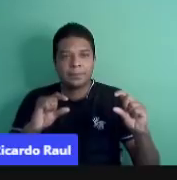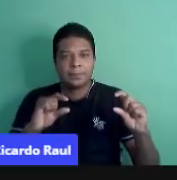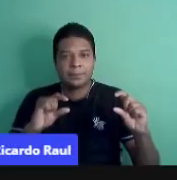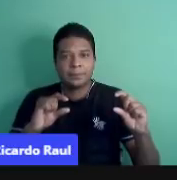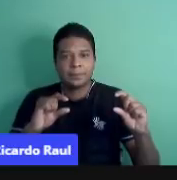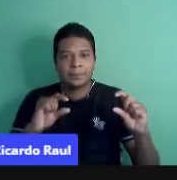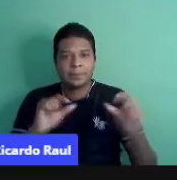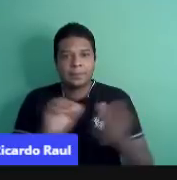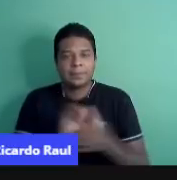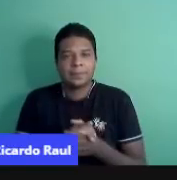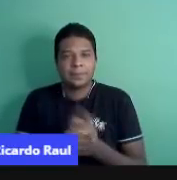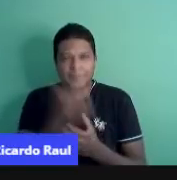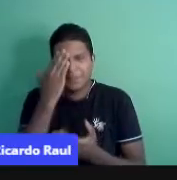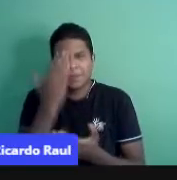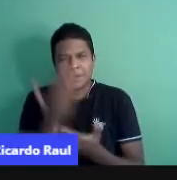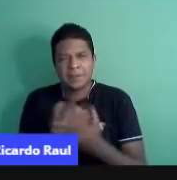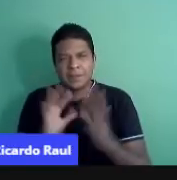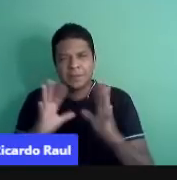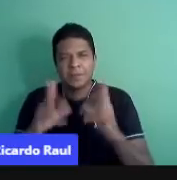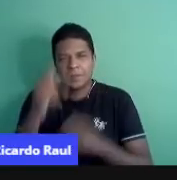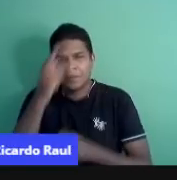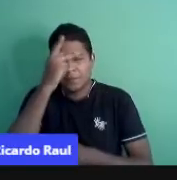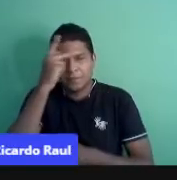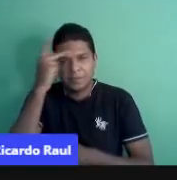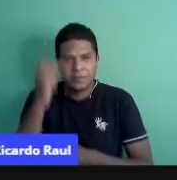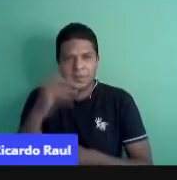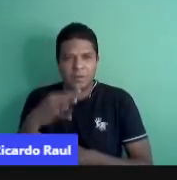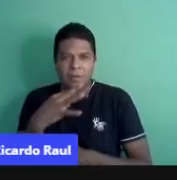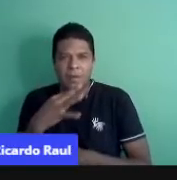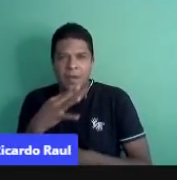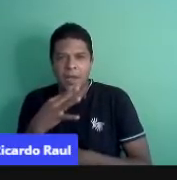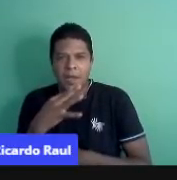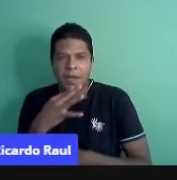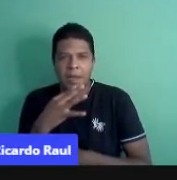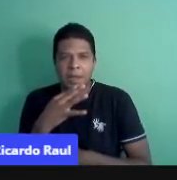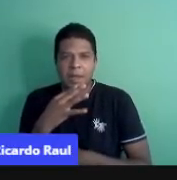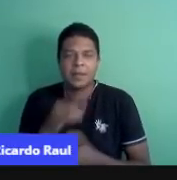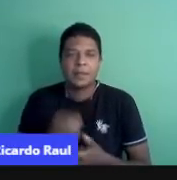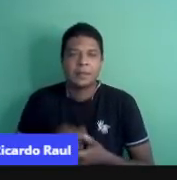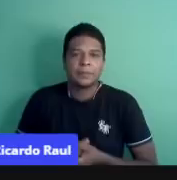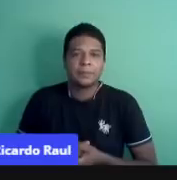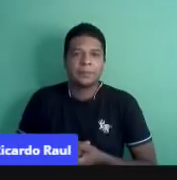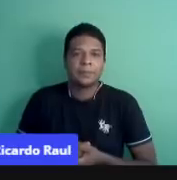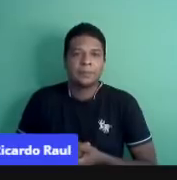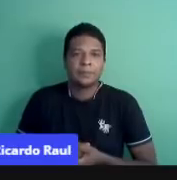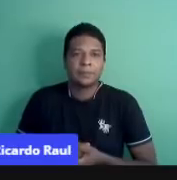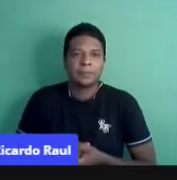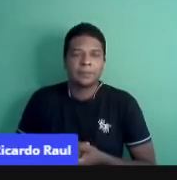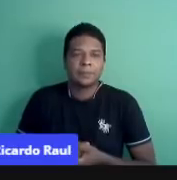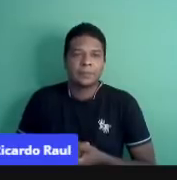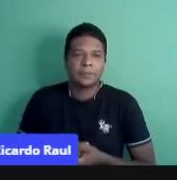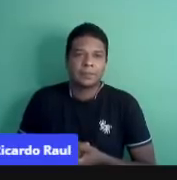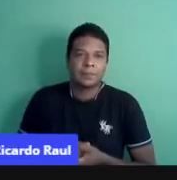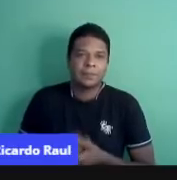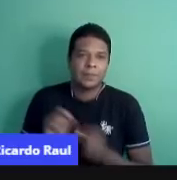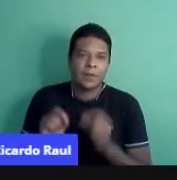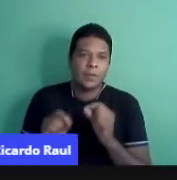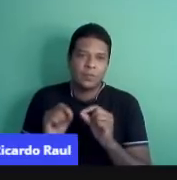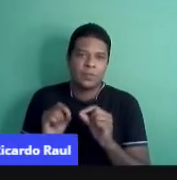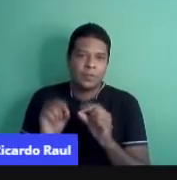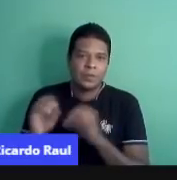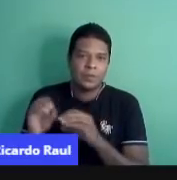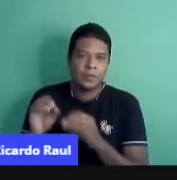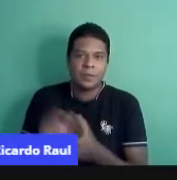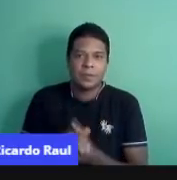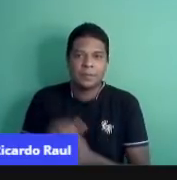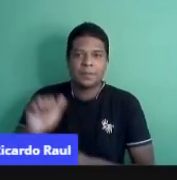acredito que todos os professores de arte conhecem e seguem pelo menos um pouquinho dos ensinamentos, que é a Ana May